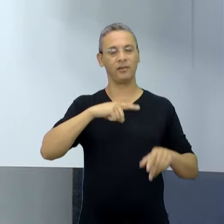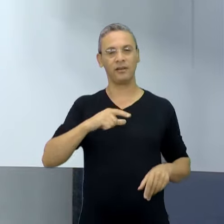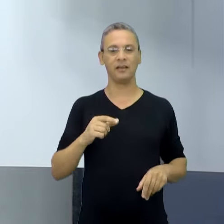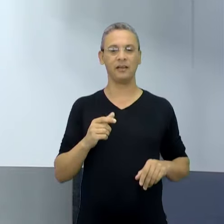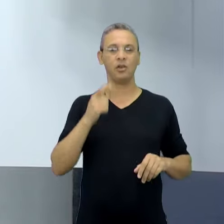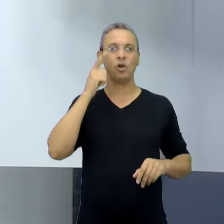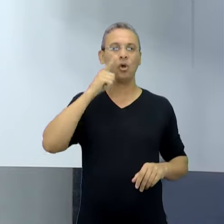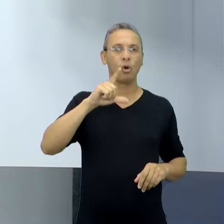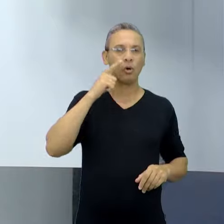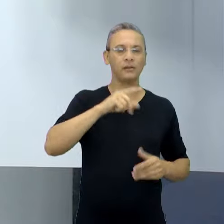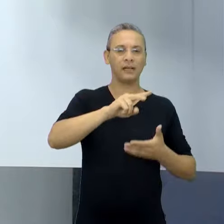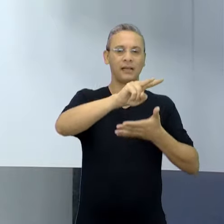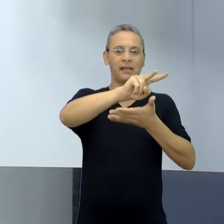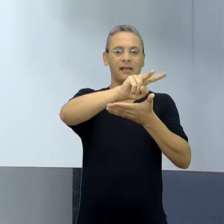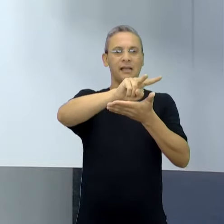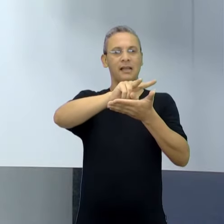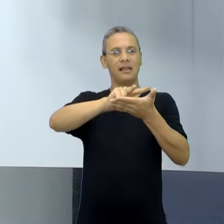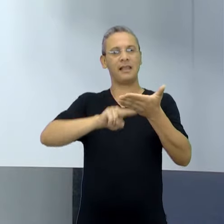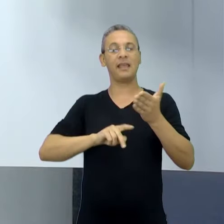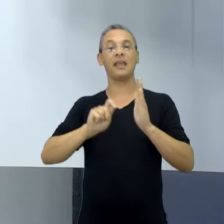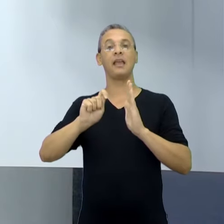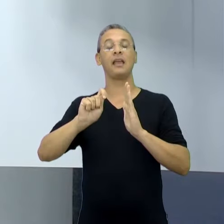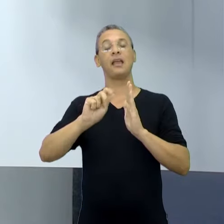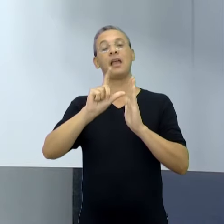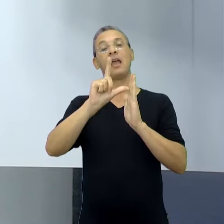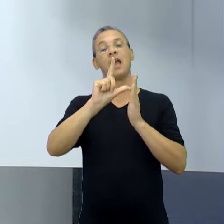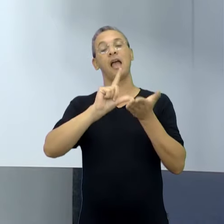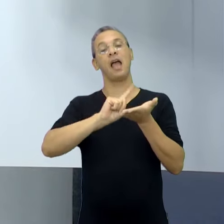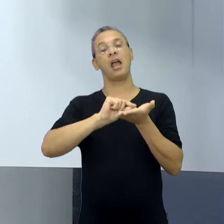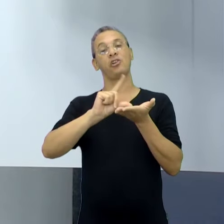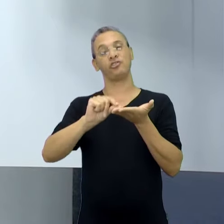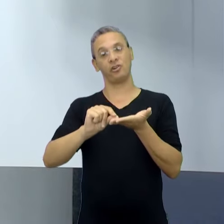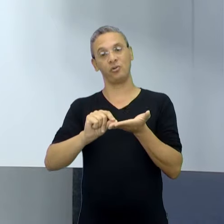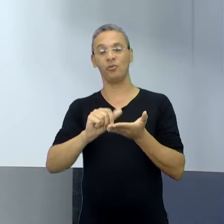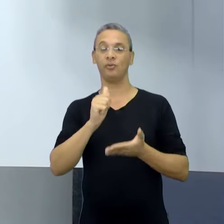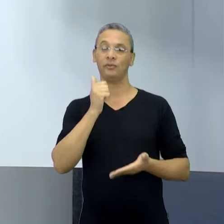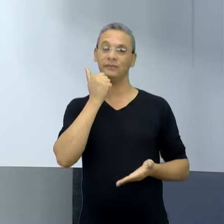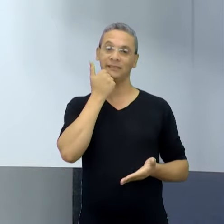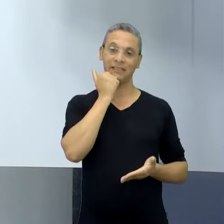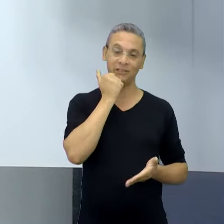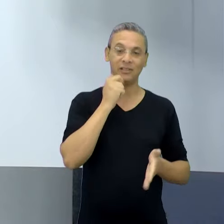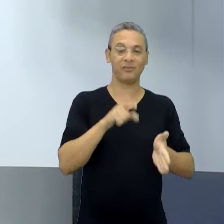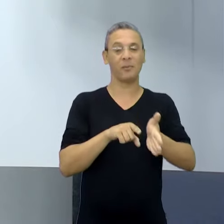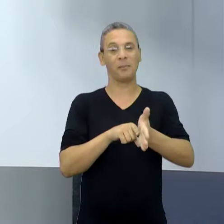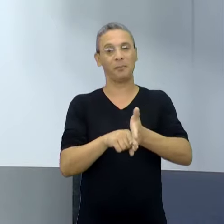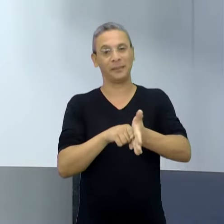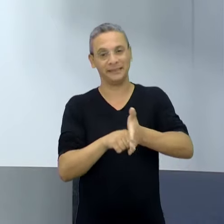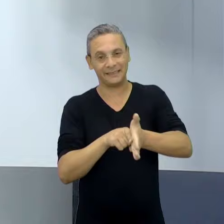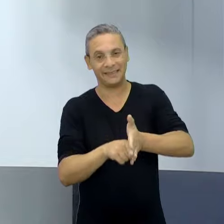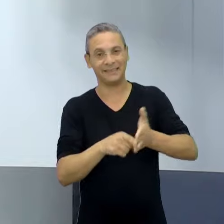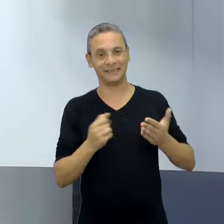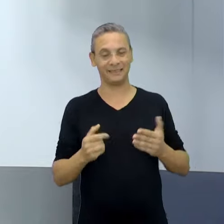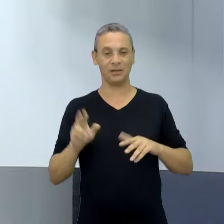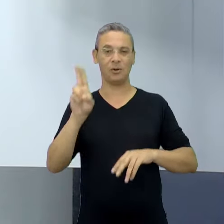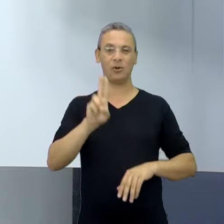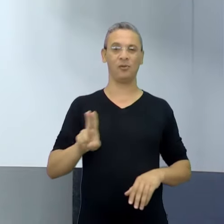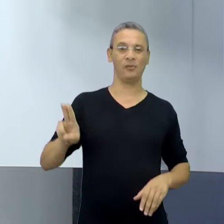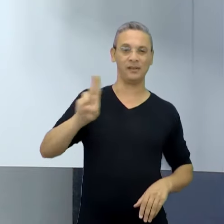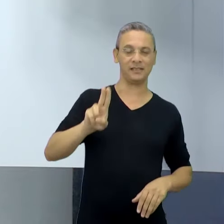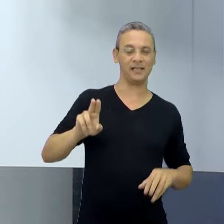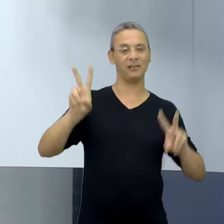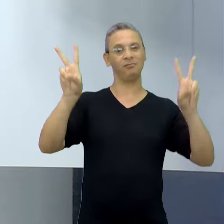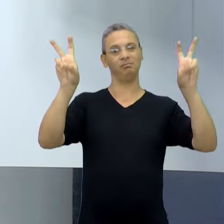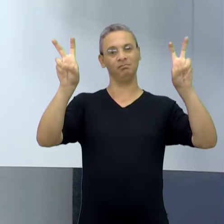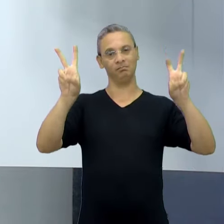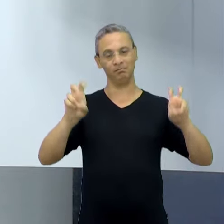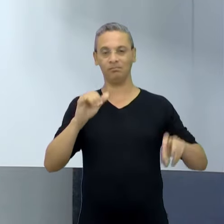gente conseguir ler alguns artigos científicos de pesquisas de universidades a